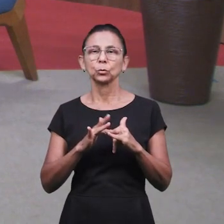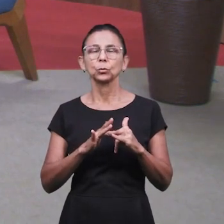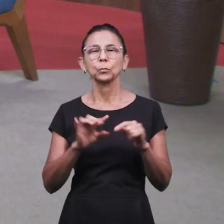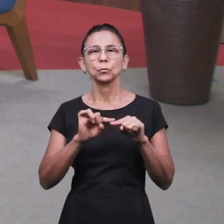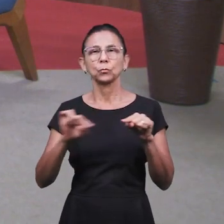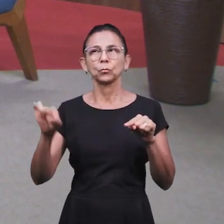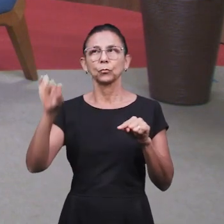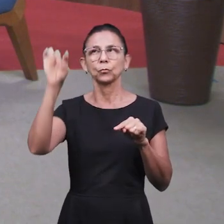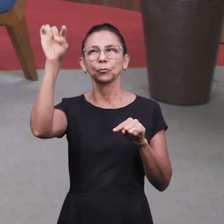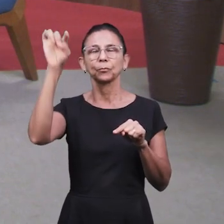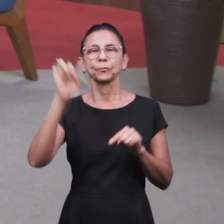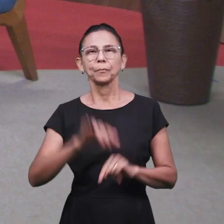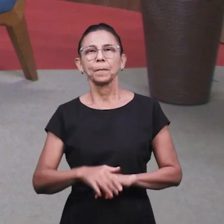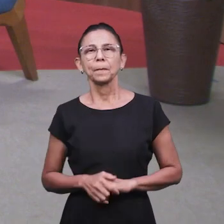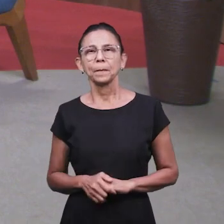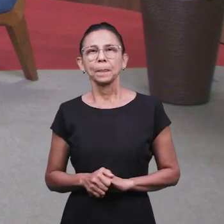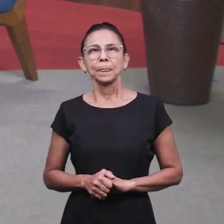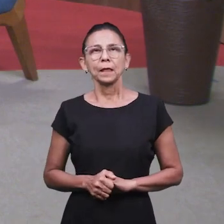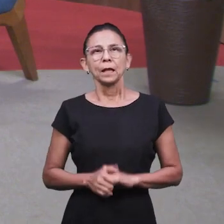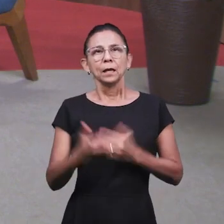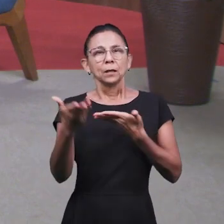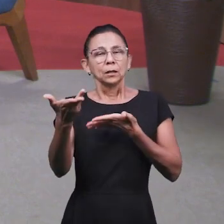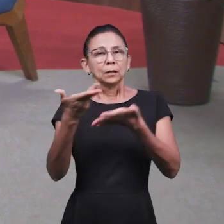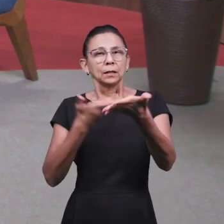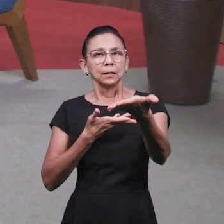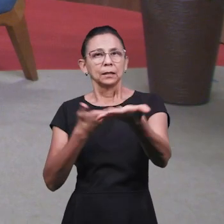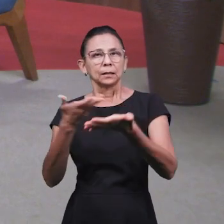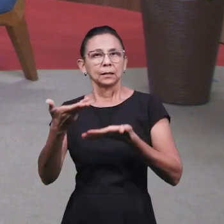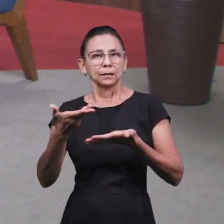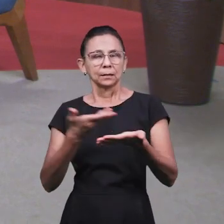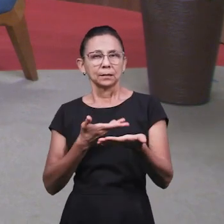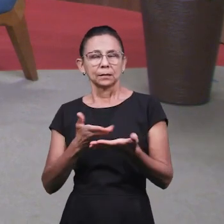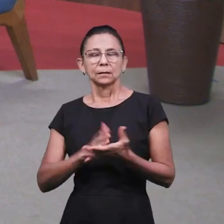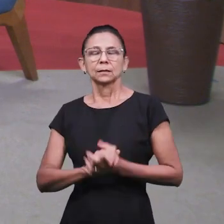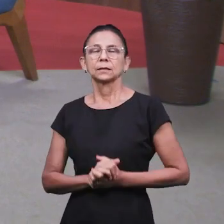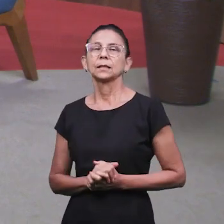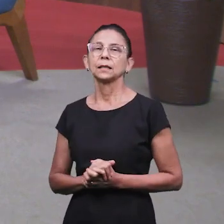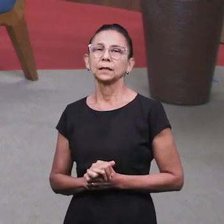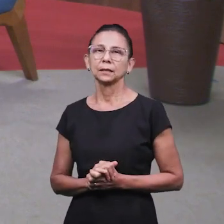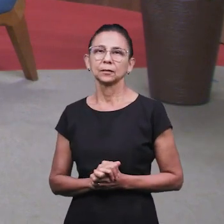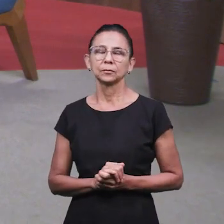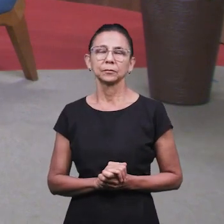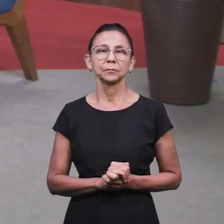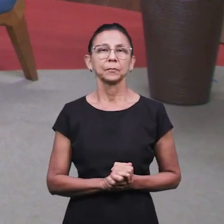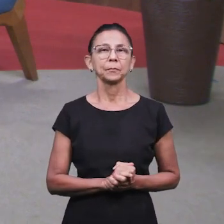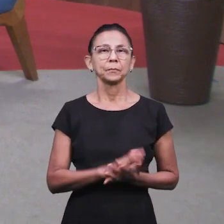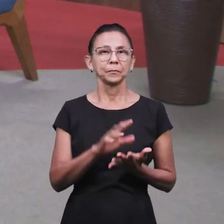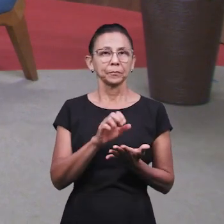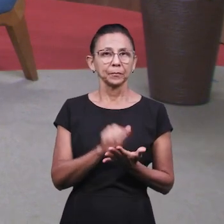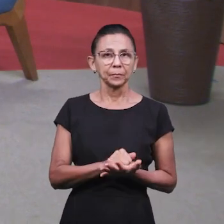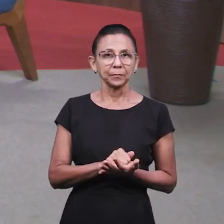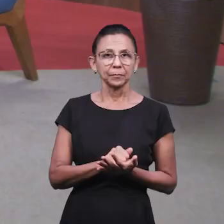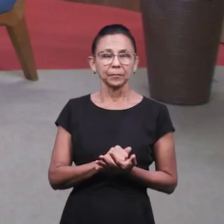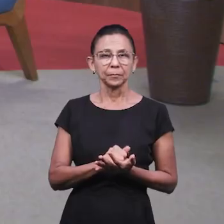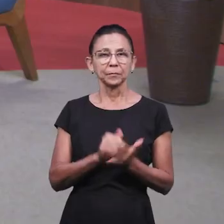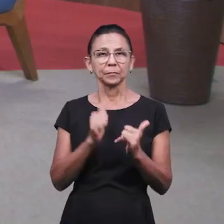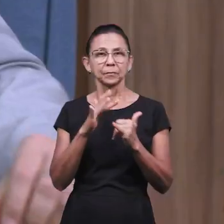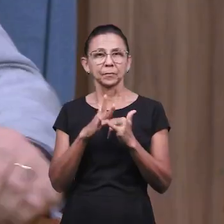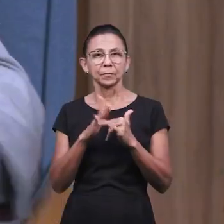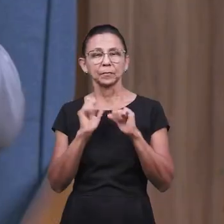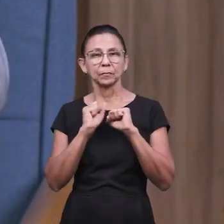com a sua interatividade, com a sua interação, quando você escrever lá, esse canal será oferecido para ainda mais